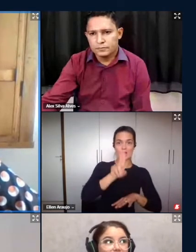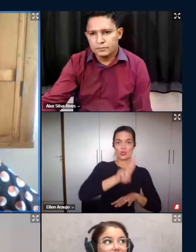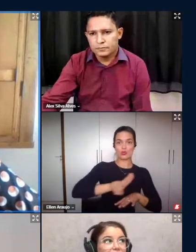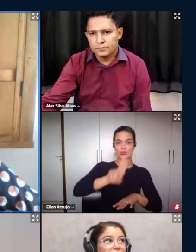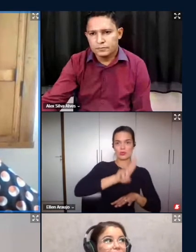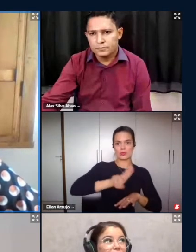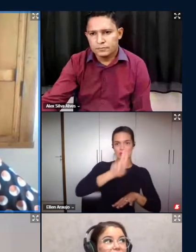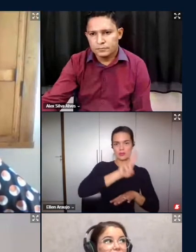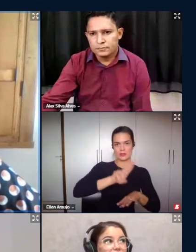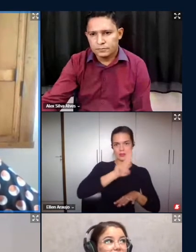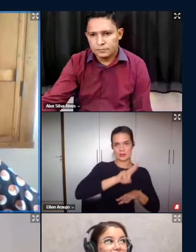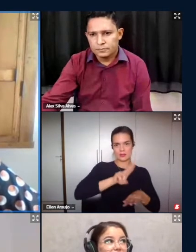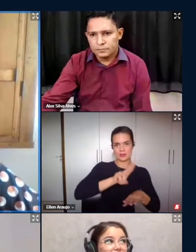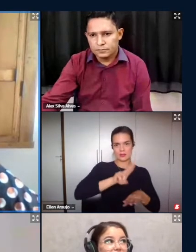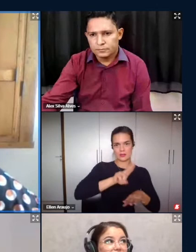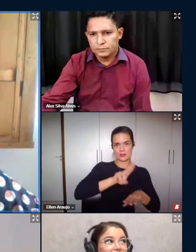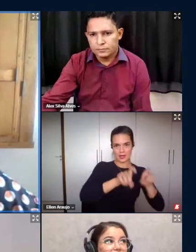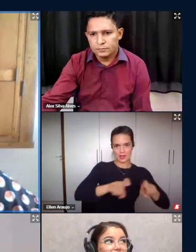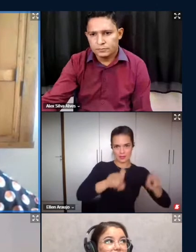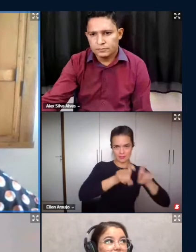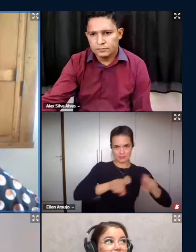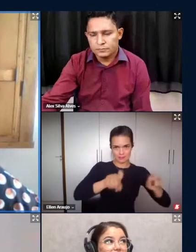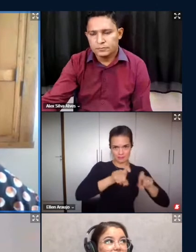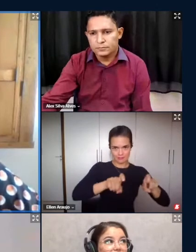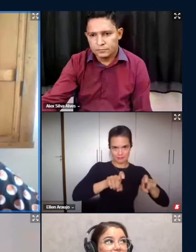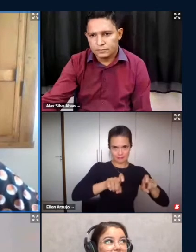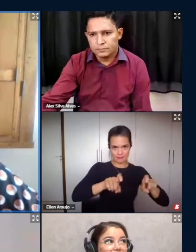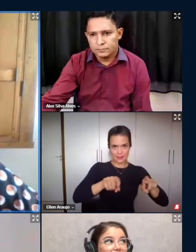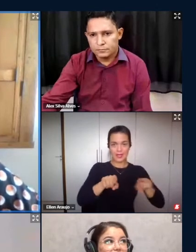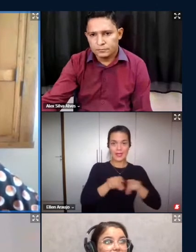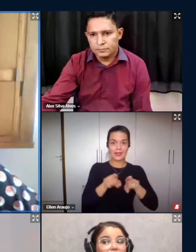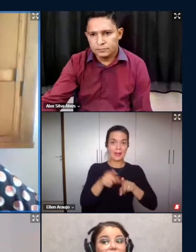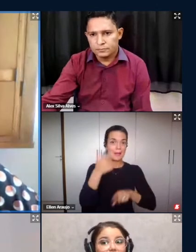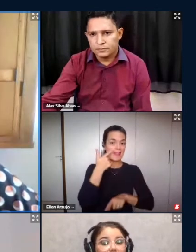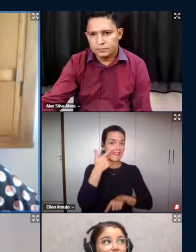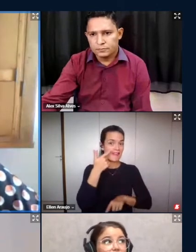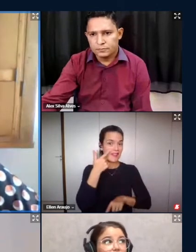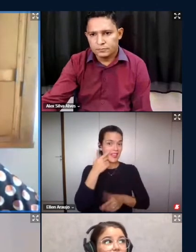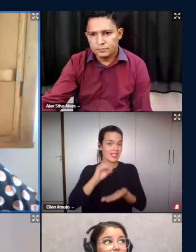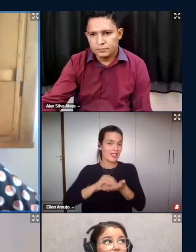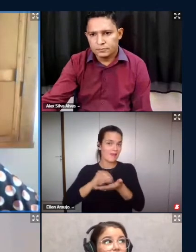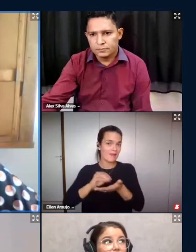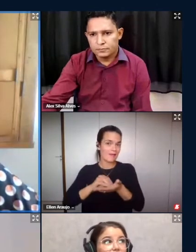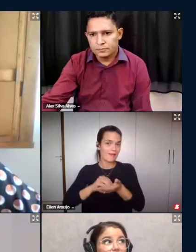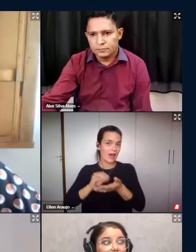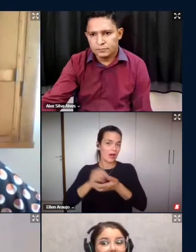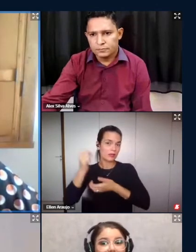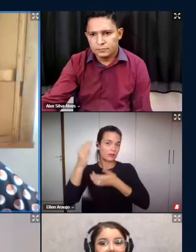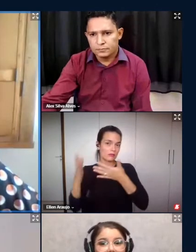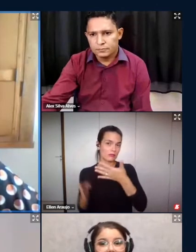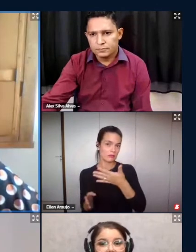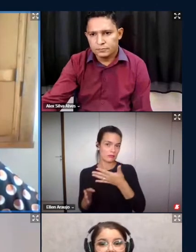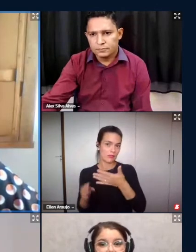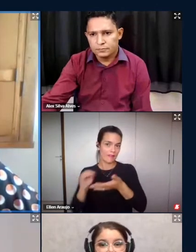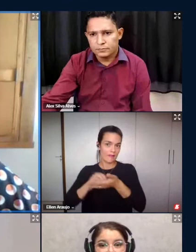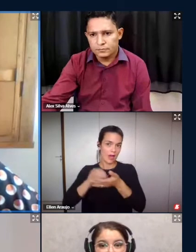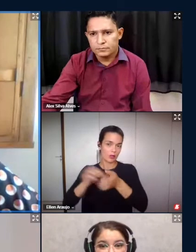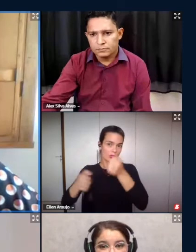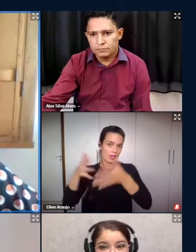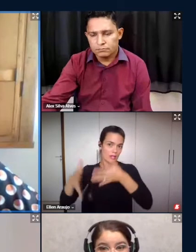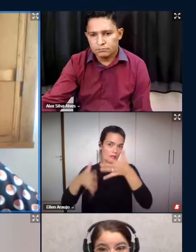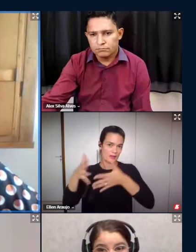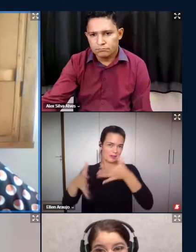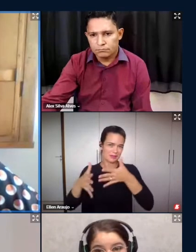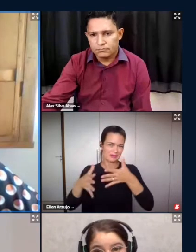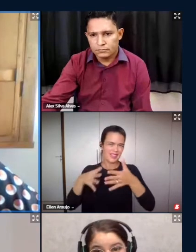ok? E verificar a ausência de equivalentes em LSB. Acho que essa redação